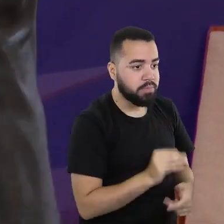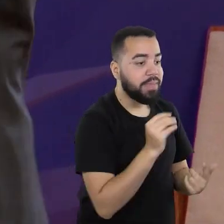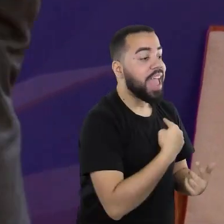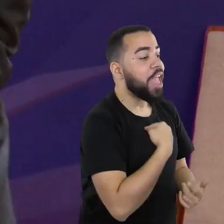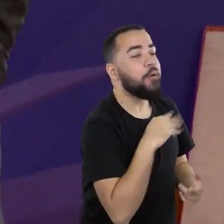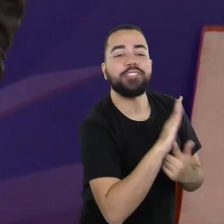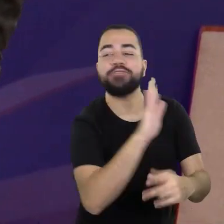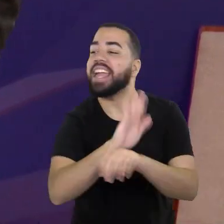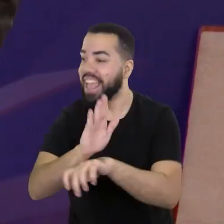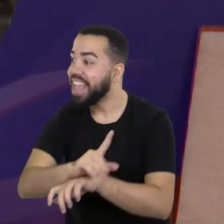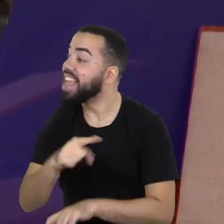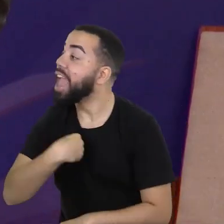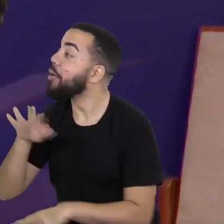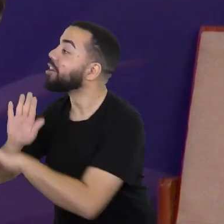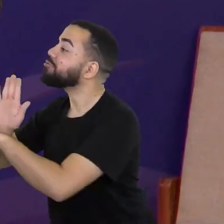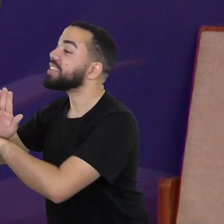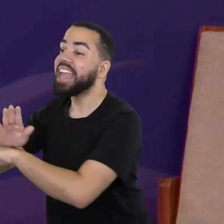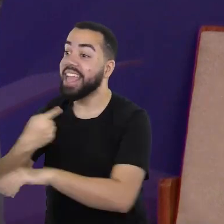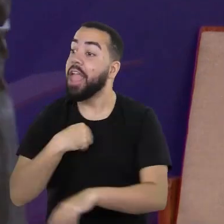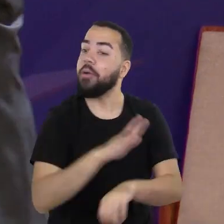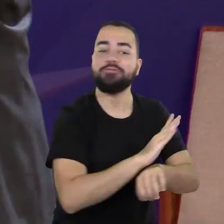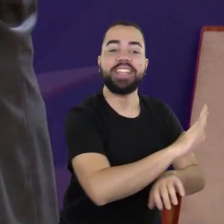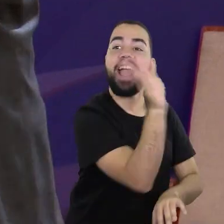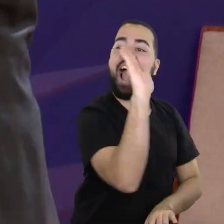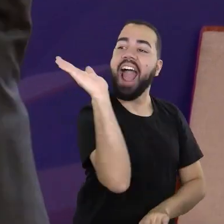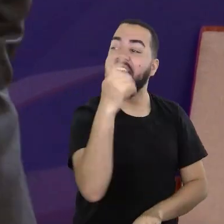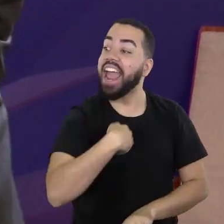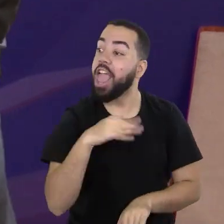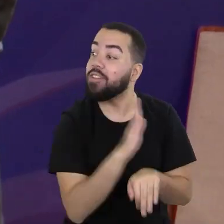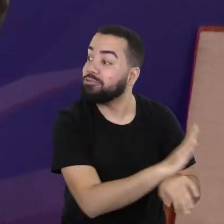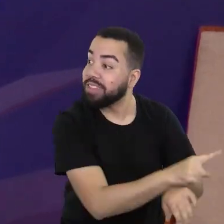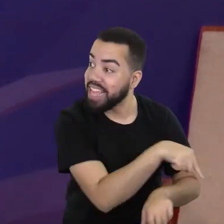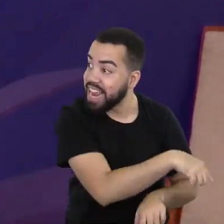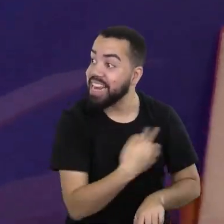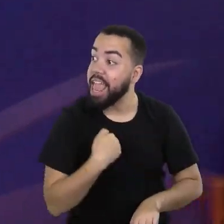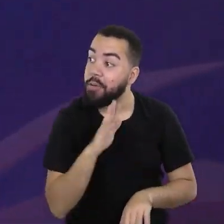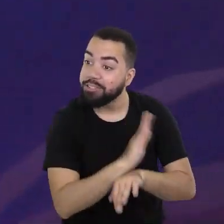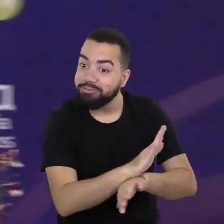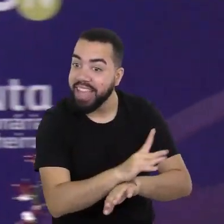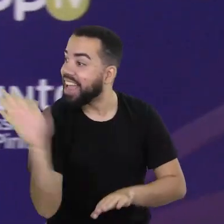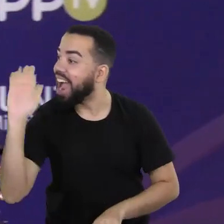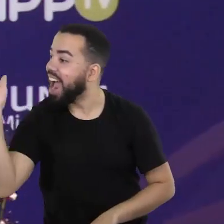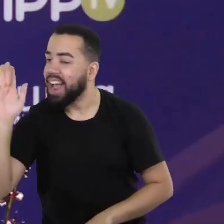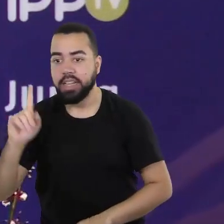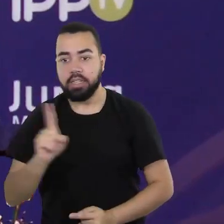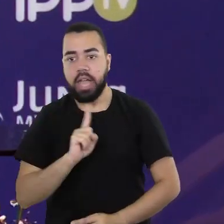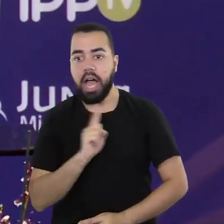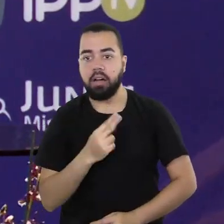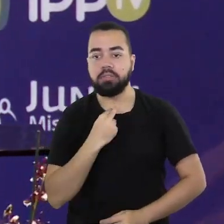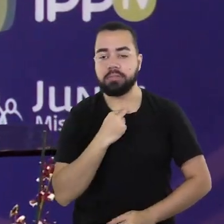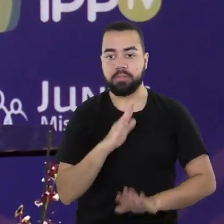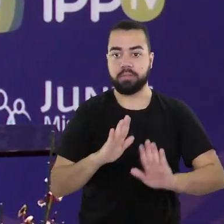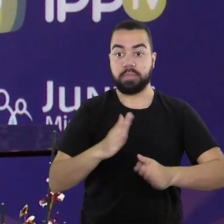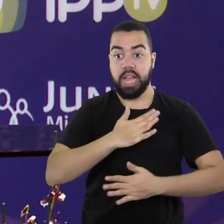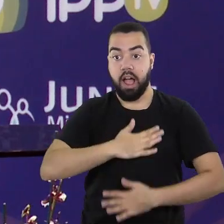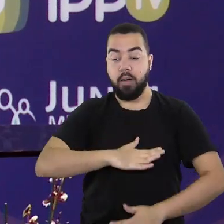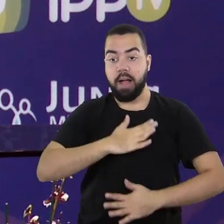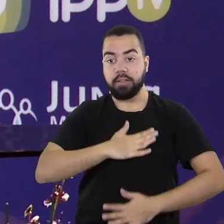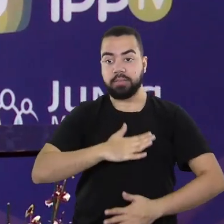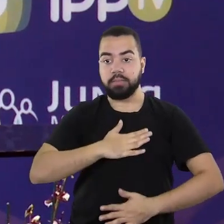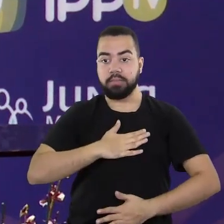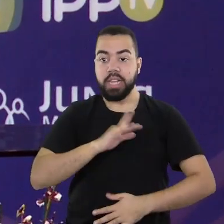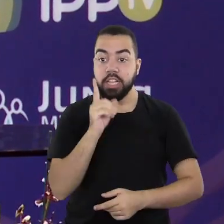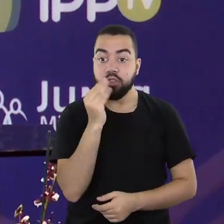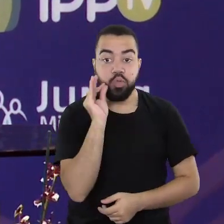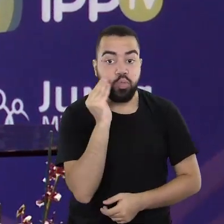não veja. Não toque trombeta para você ser visto pelos homens quando você exerce o quê?